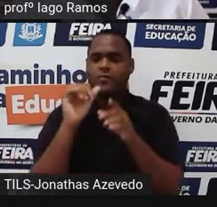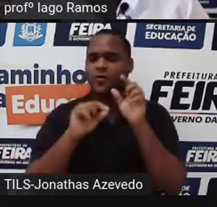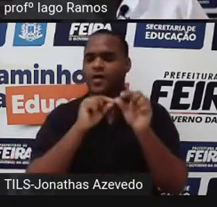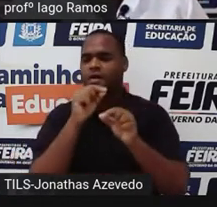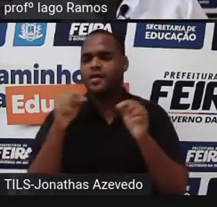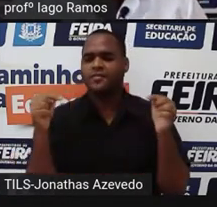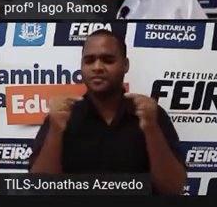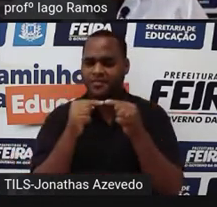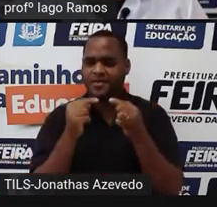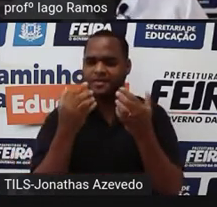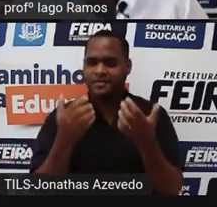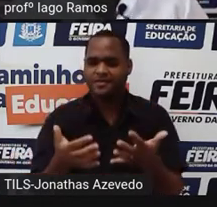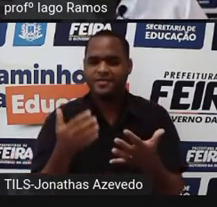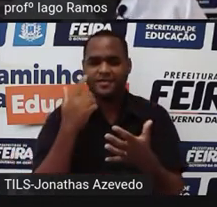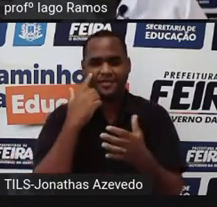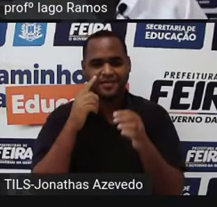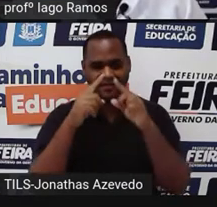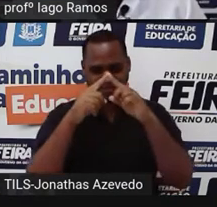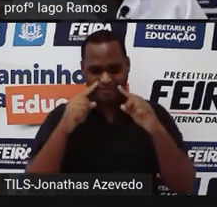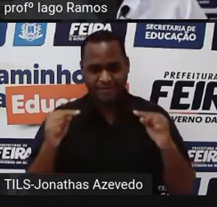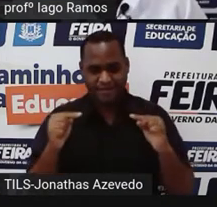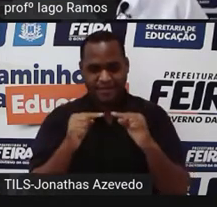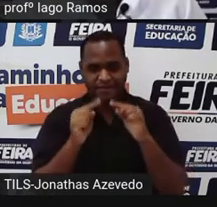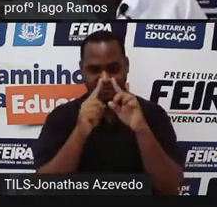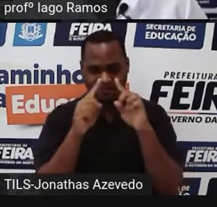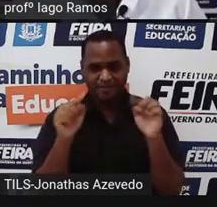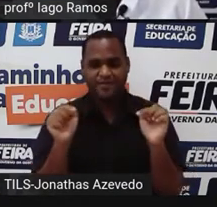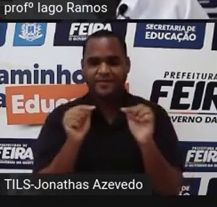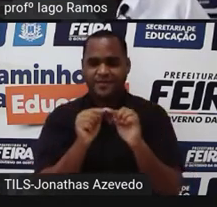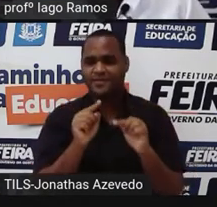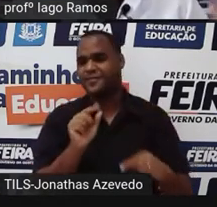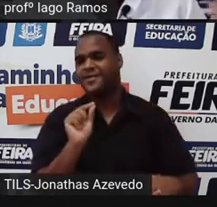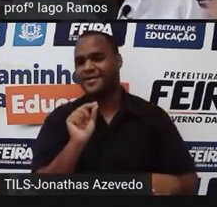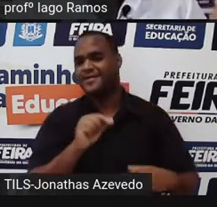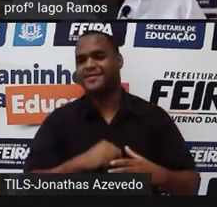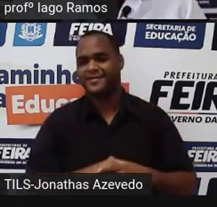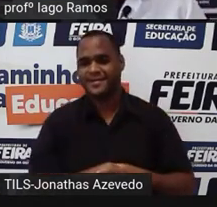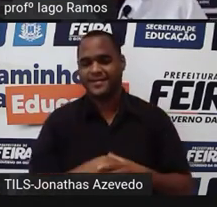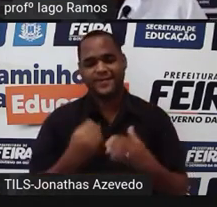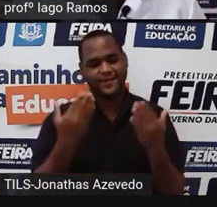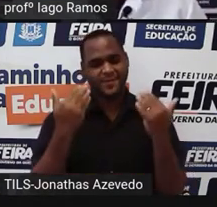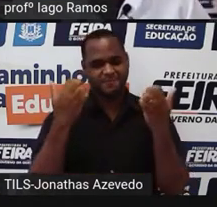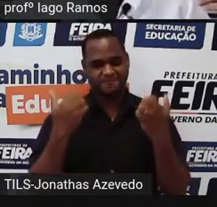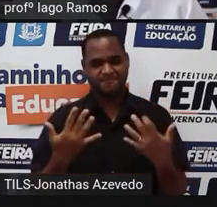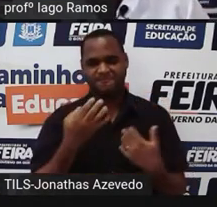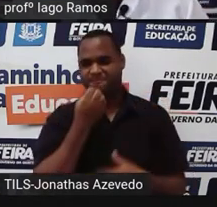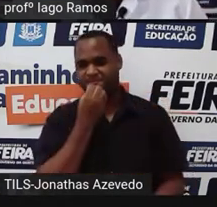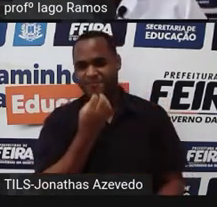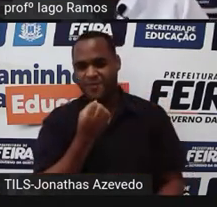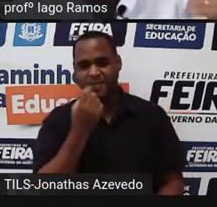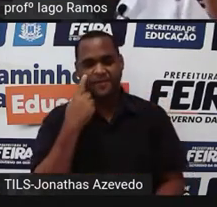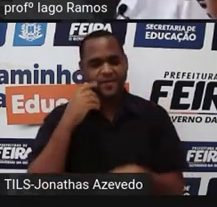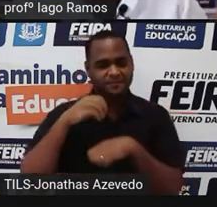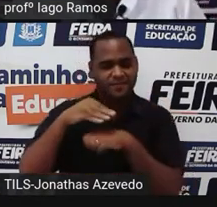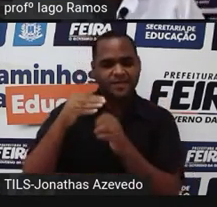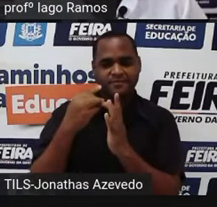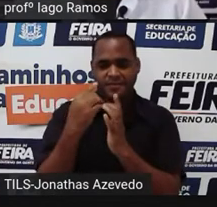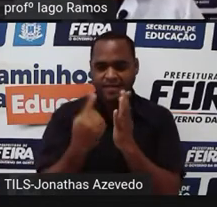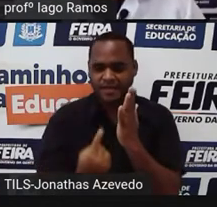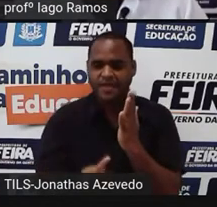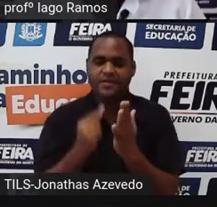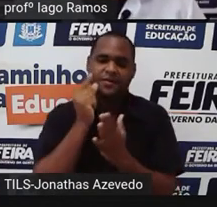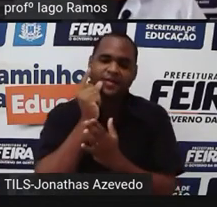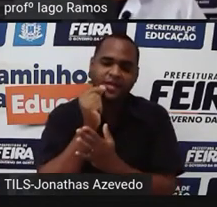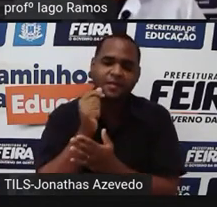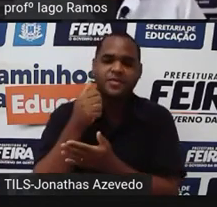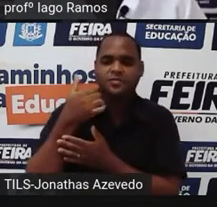esse dito triângulo retângulo, tá bom? Vem com a gente aqui, traz seu caderno, o lápis, a